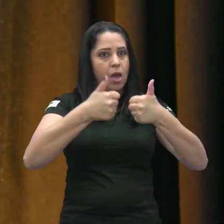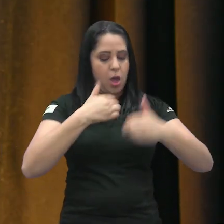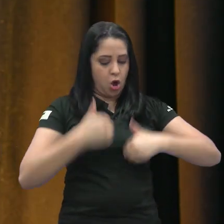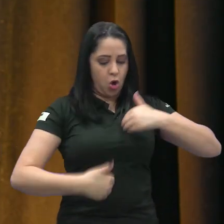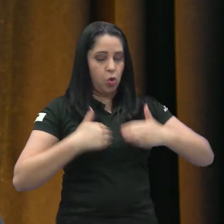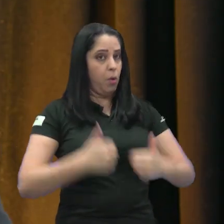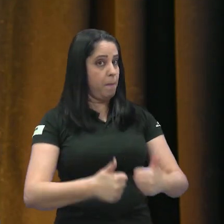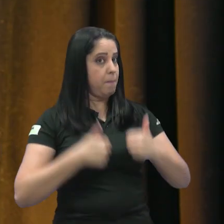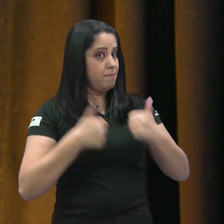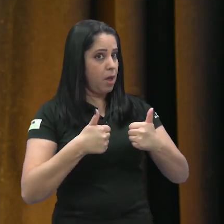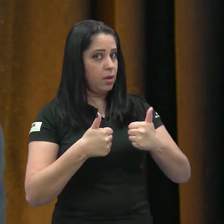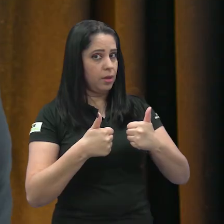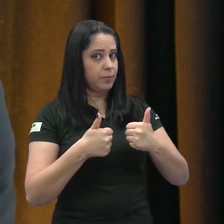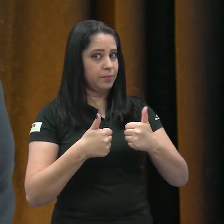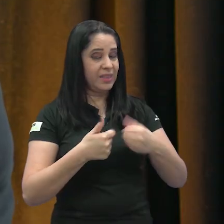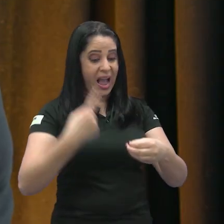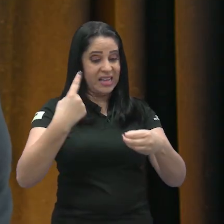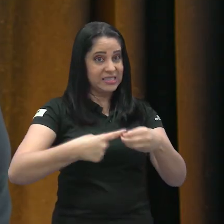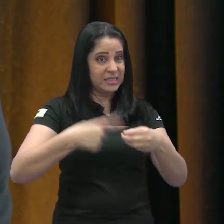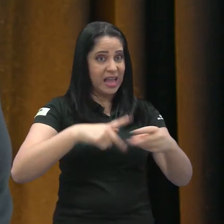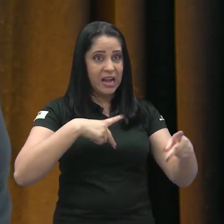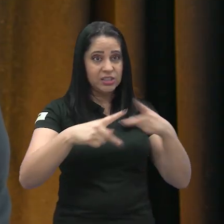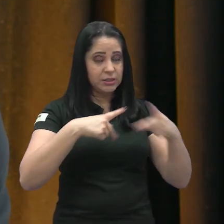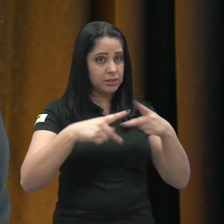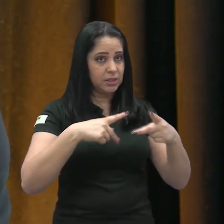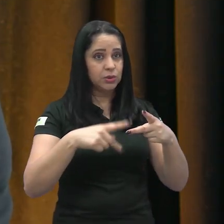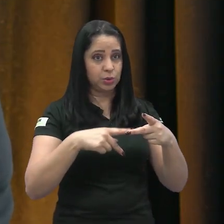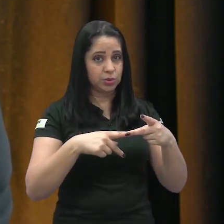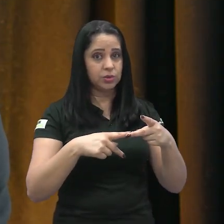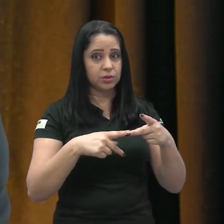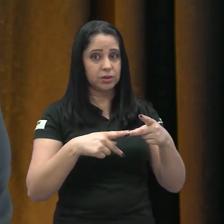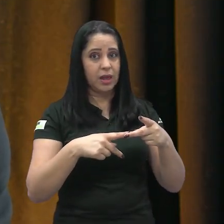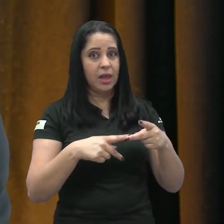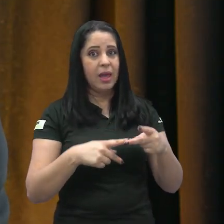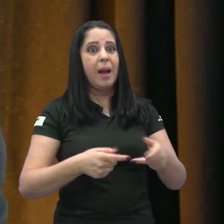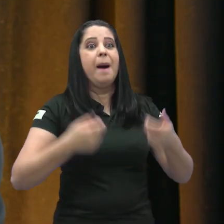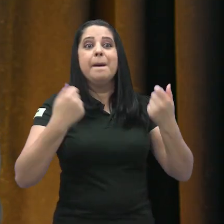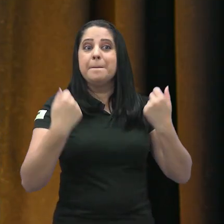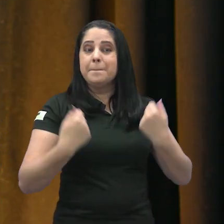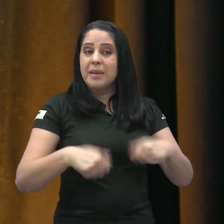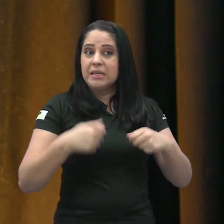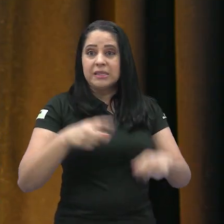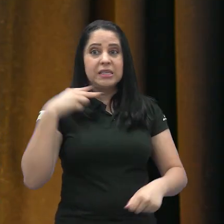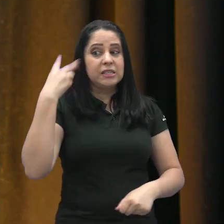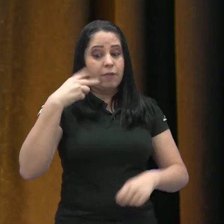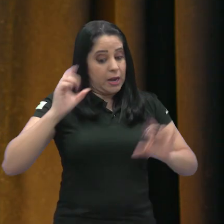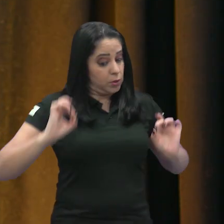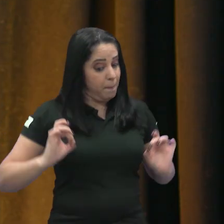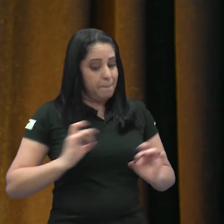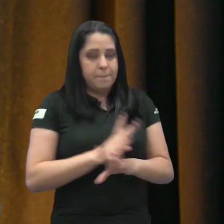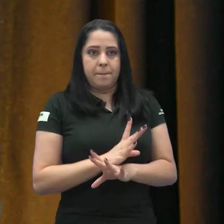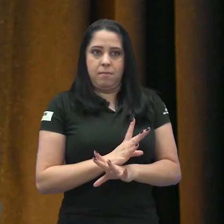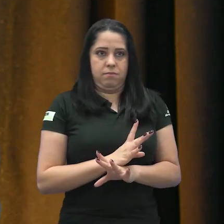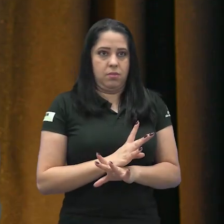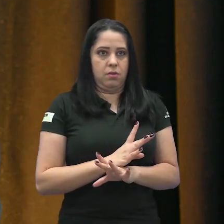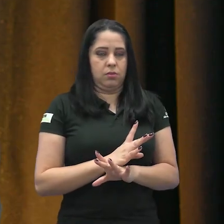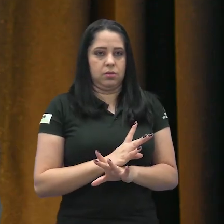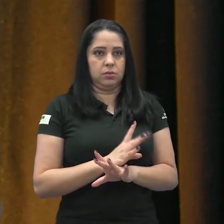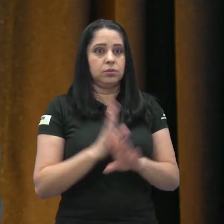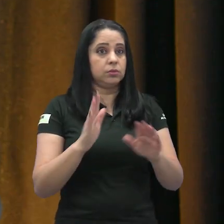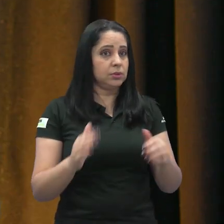mentalmente e com conhecimento. A cidade nossa, Priscila, exige um parlamentar preparado.